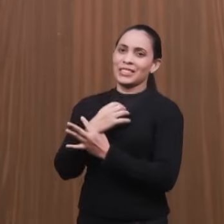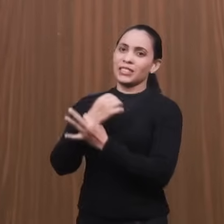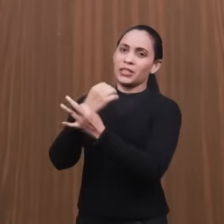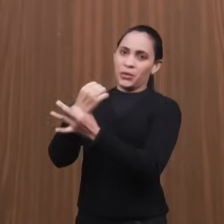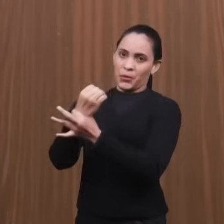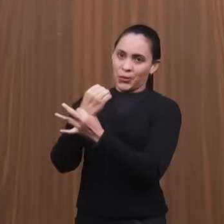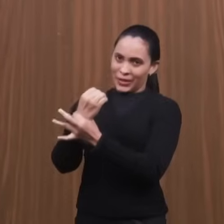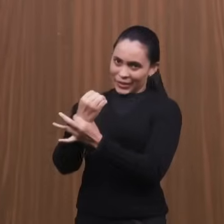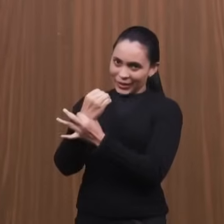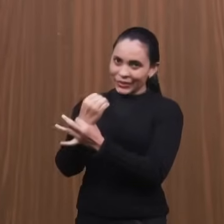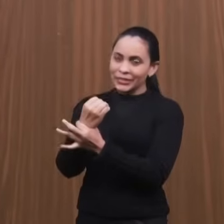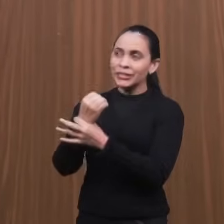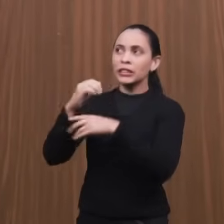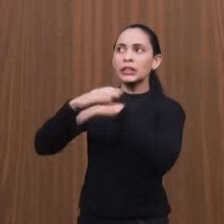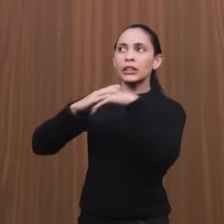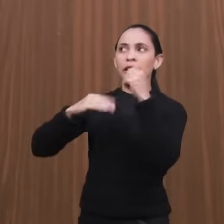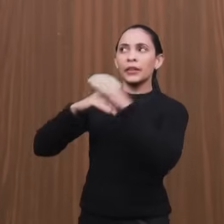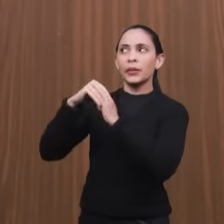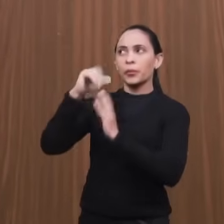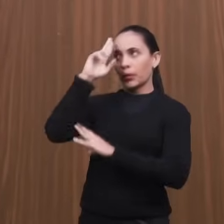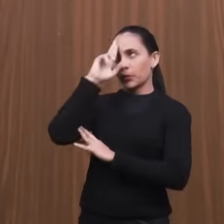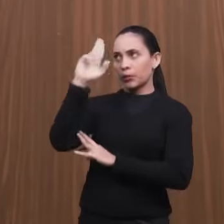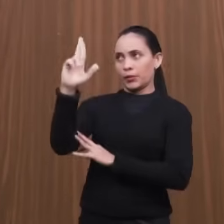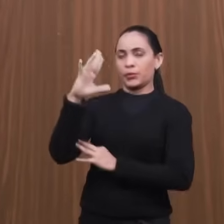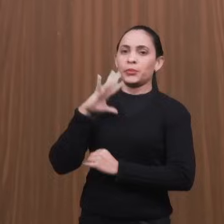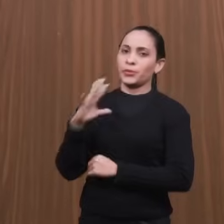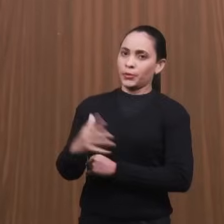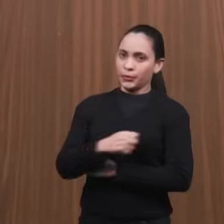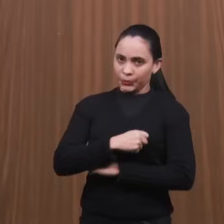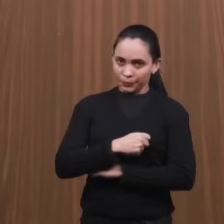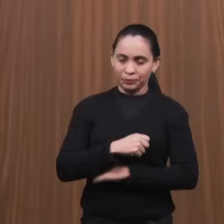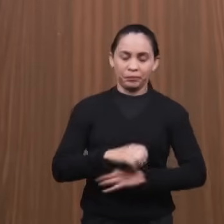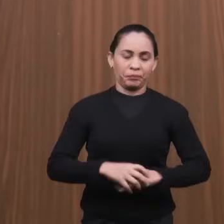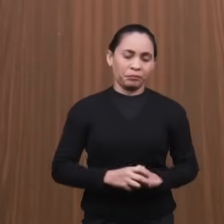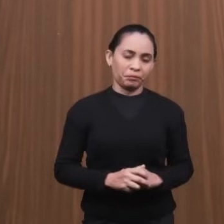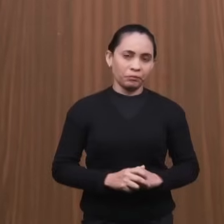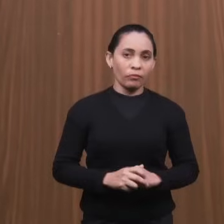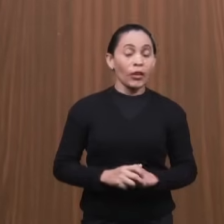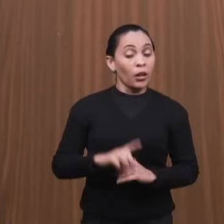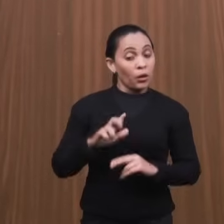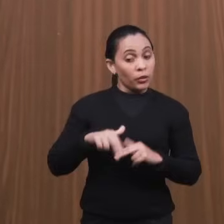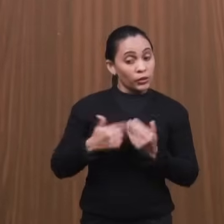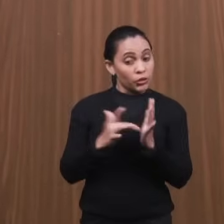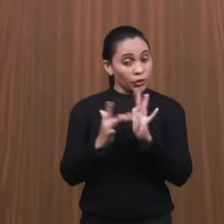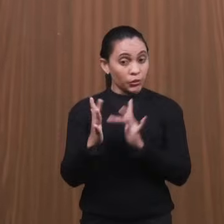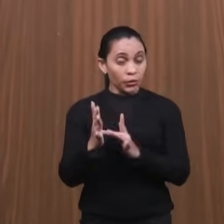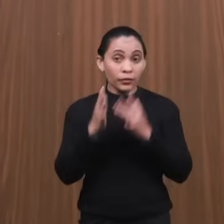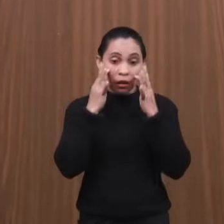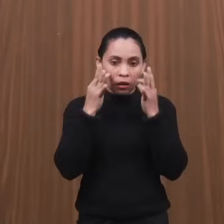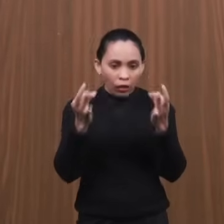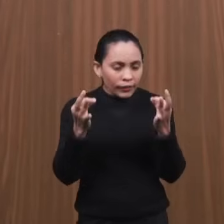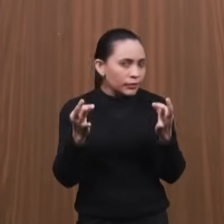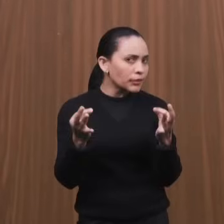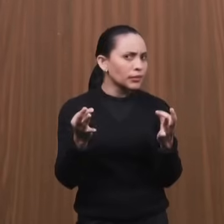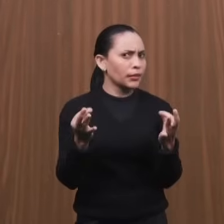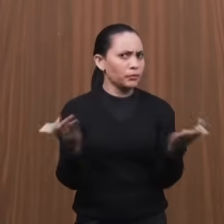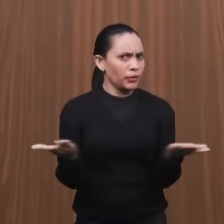que está debaixo das mãos do seu Salvador. É por isso que o Senhor Jesus nos chama atenção para